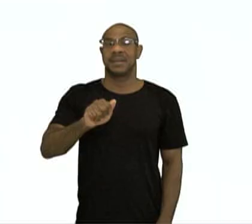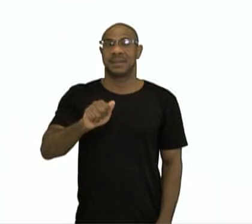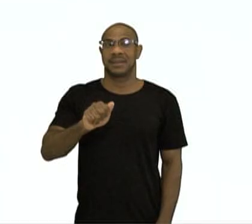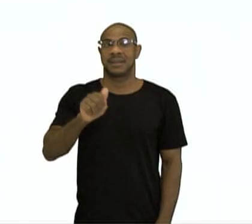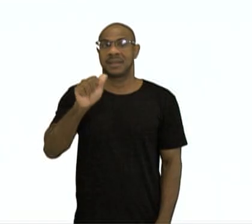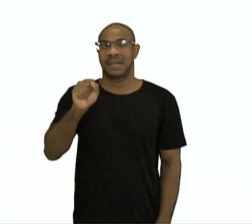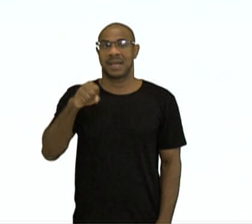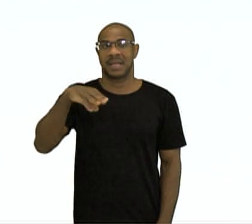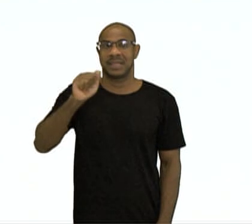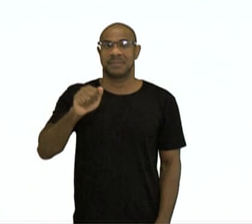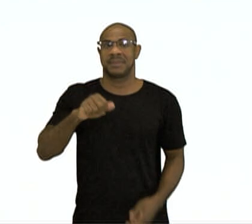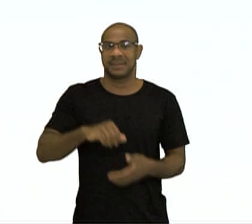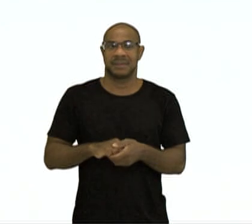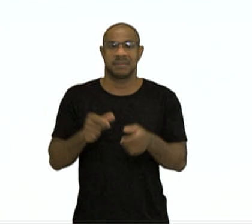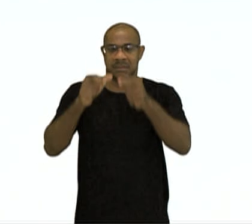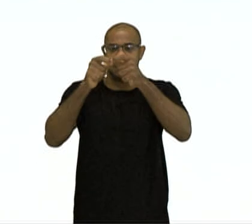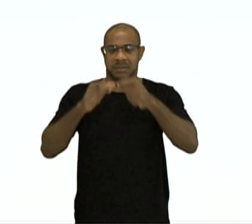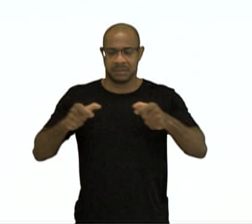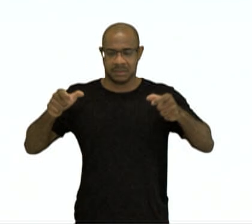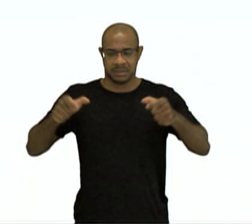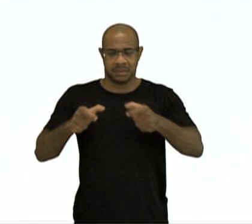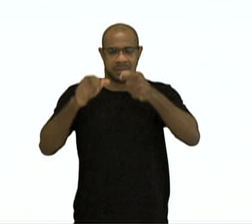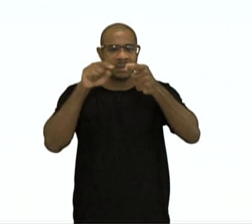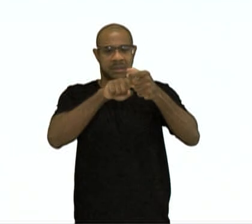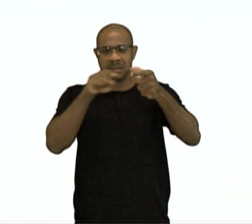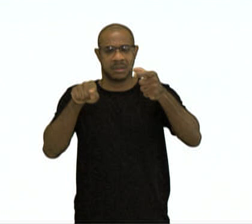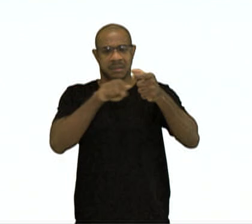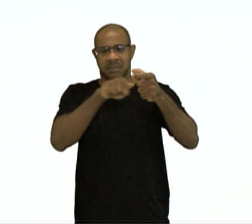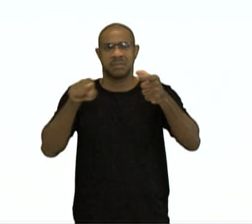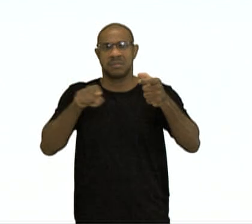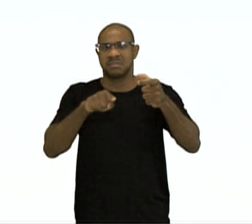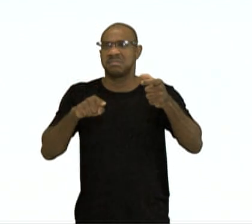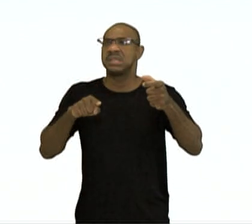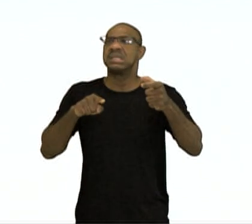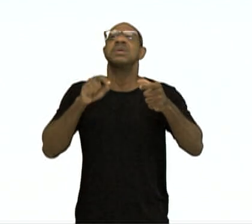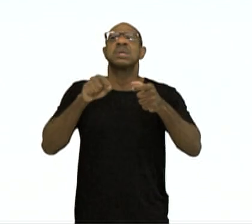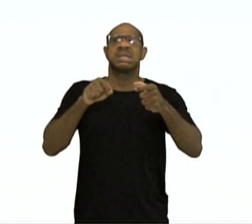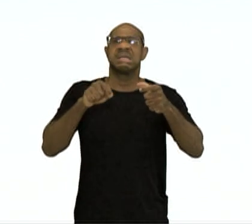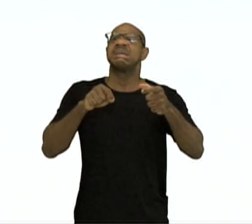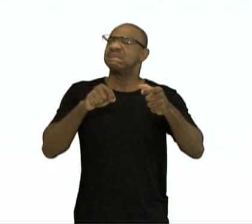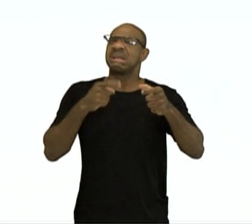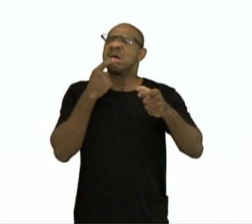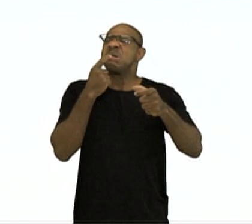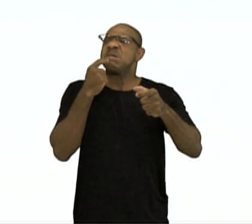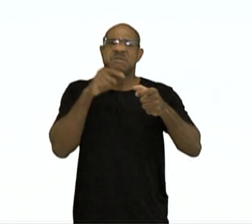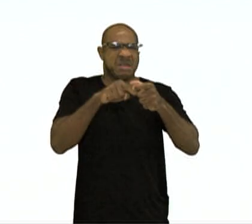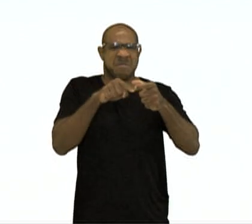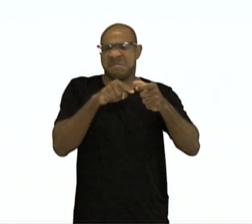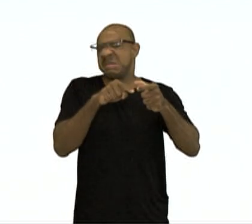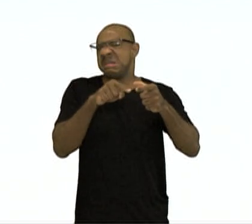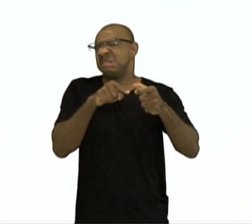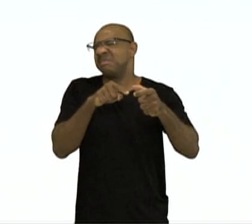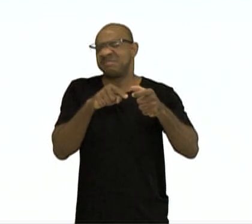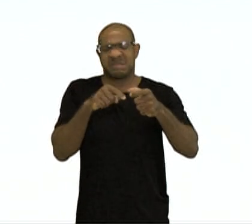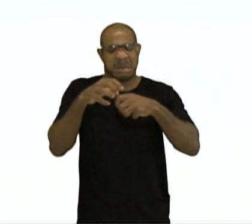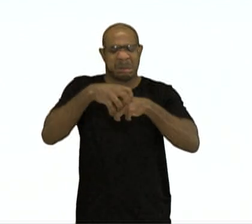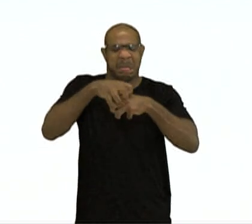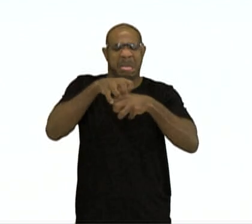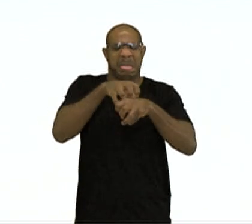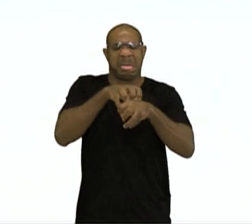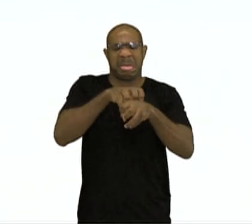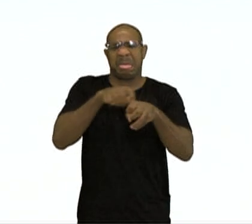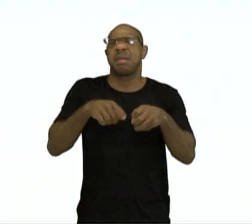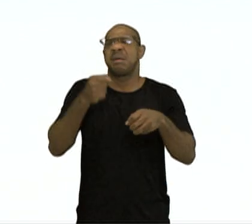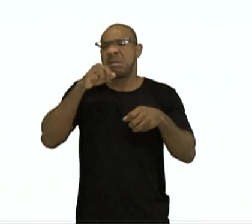os bronquíolos estão inflamados, também desencadeada por irritação, por alergias, por fumaça,